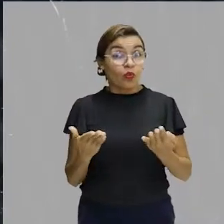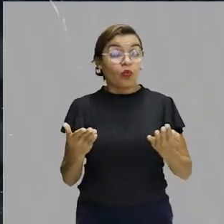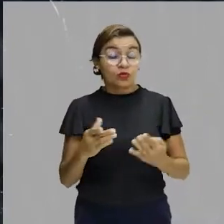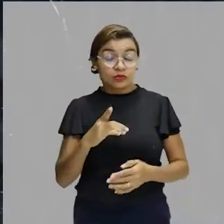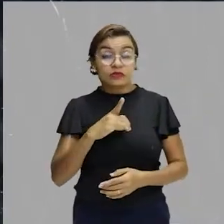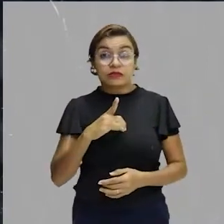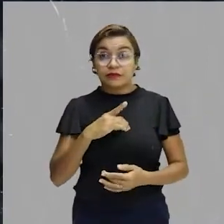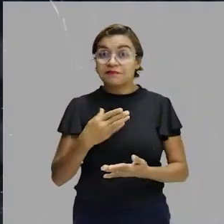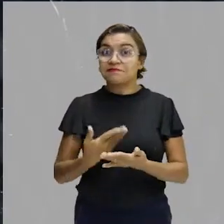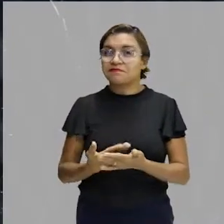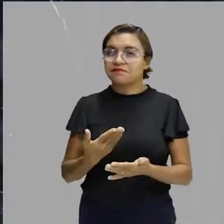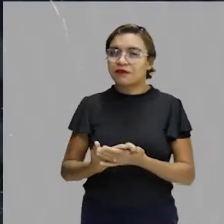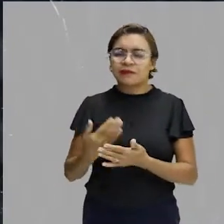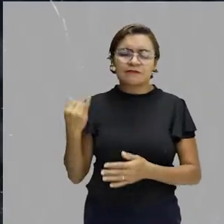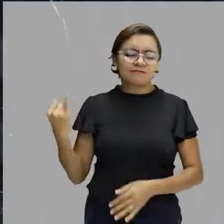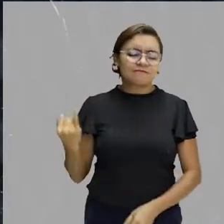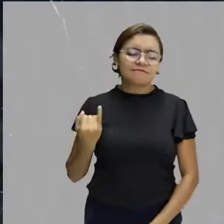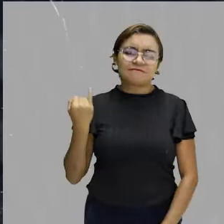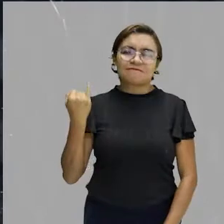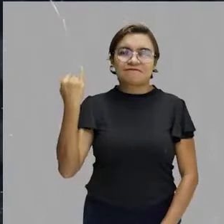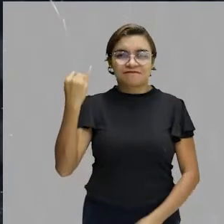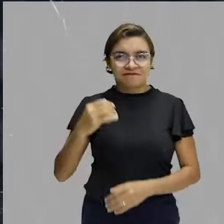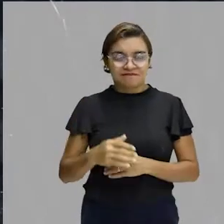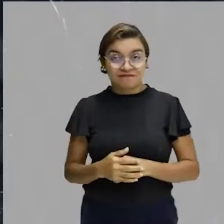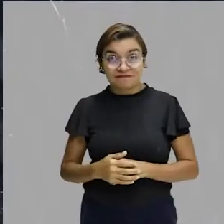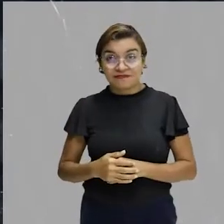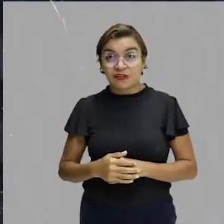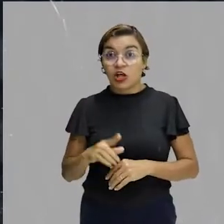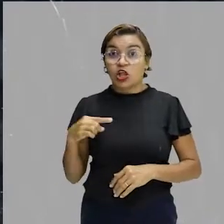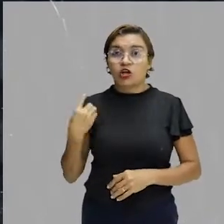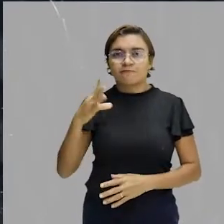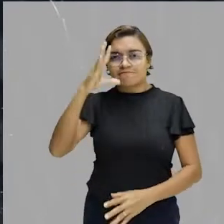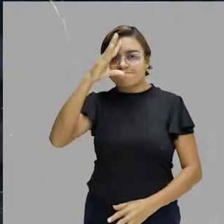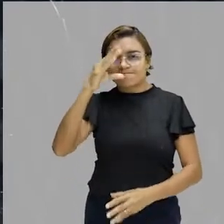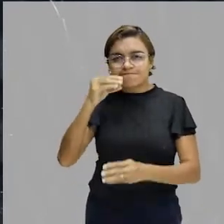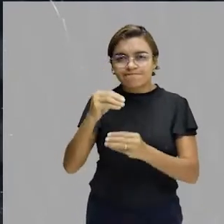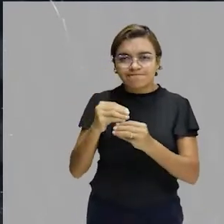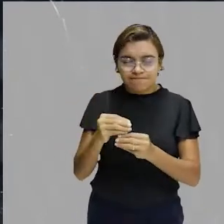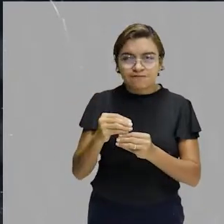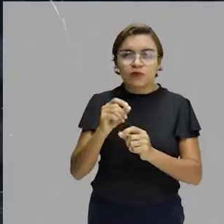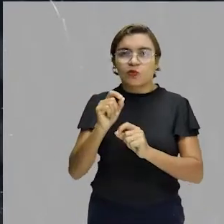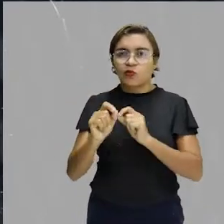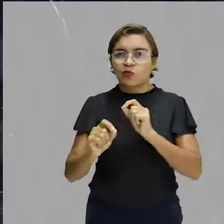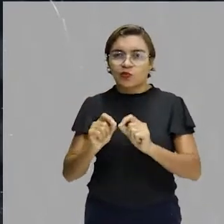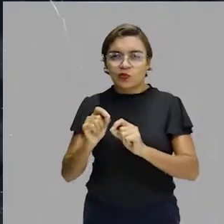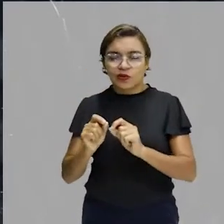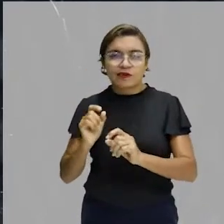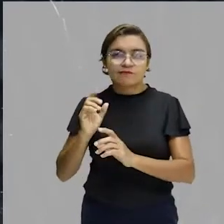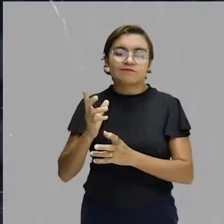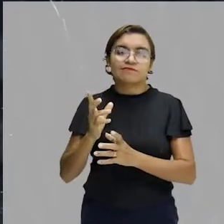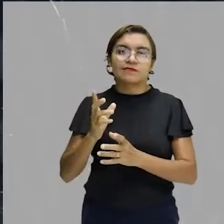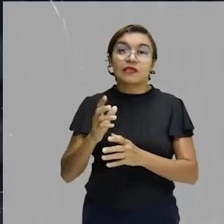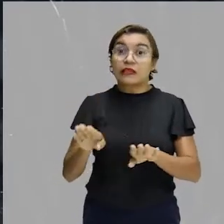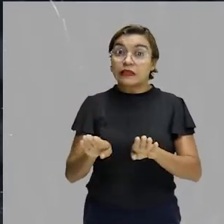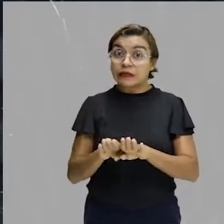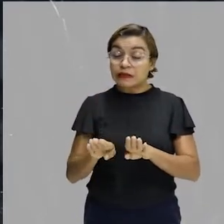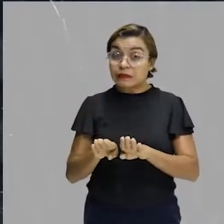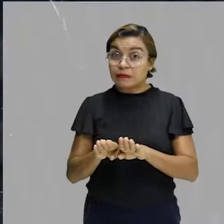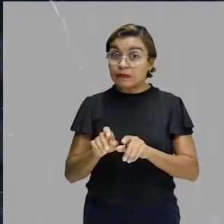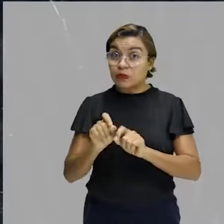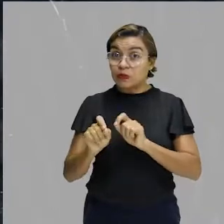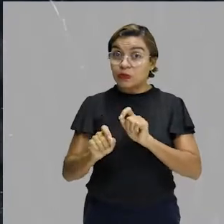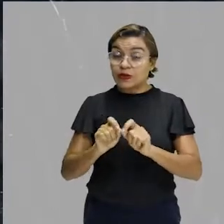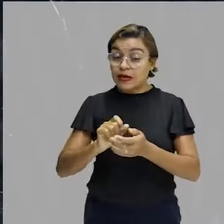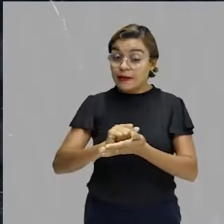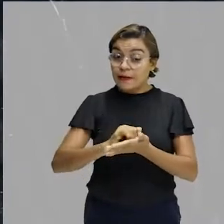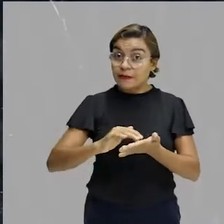ter uma aula muito importante, galera, tá? Nós vamos sintetizar aí através da resolução de questões, um